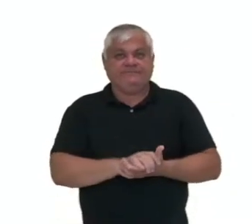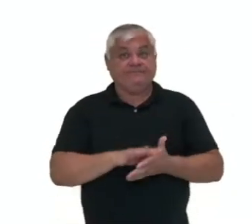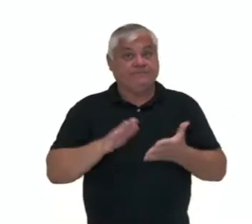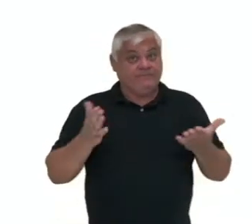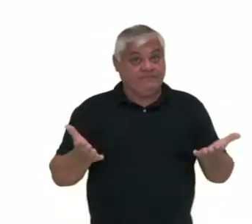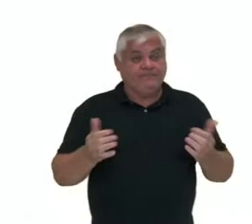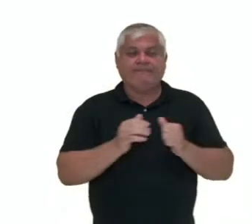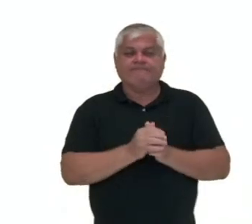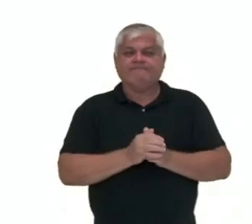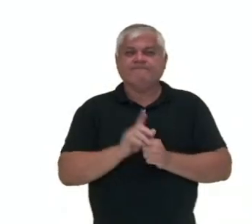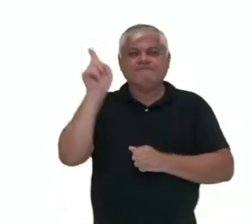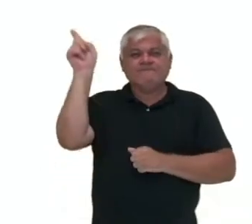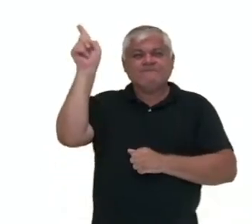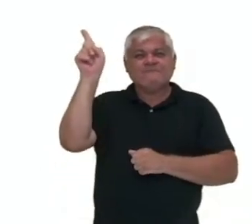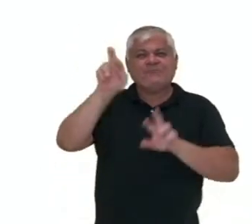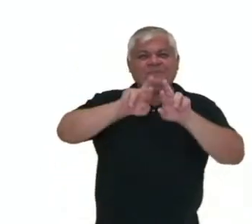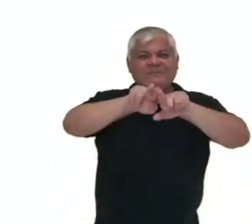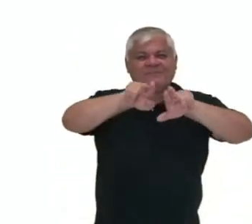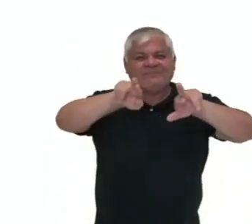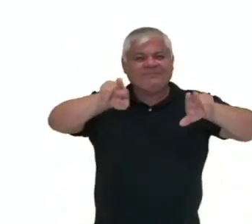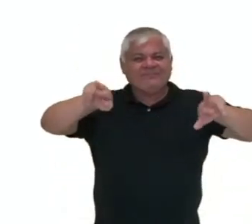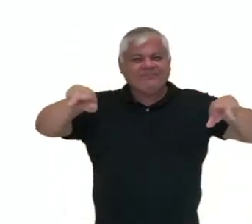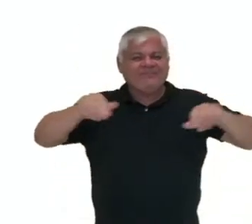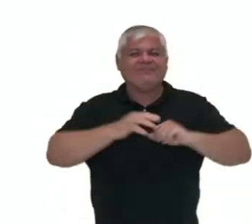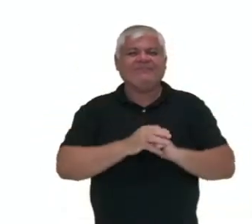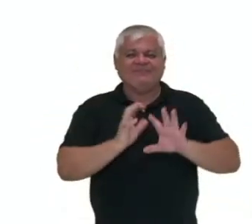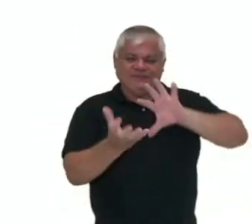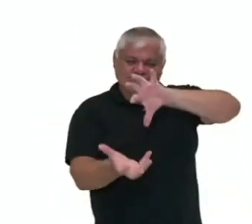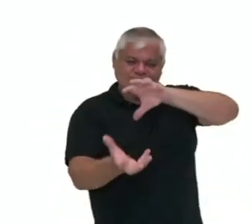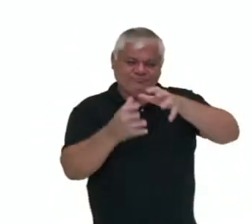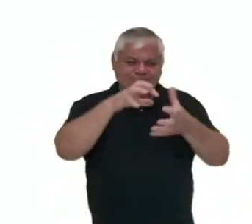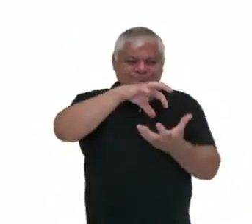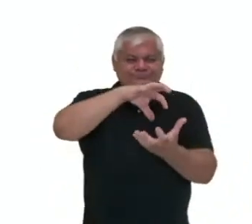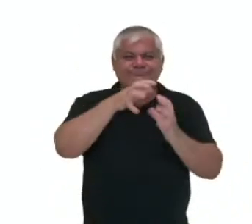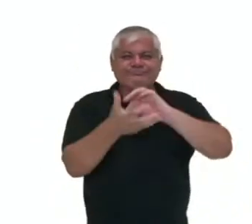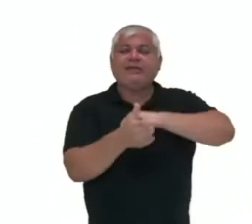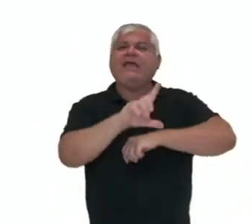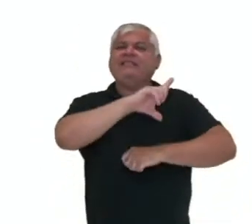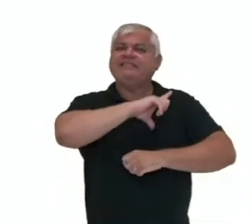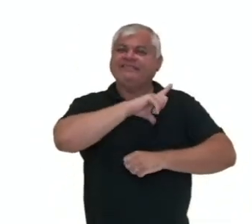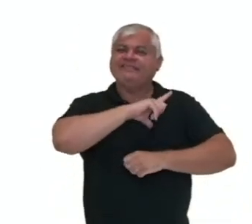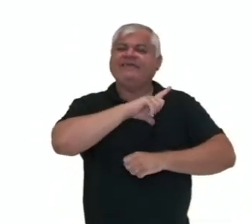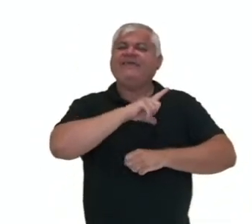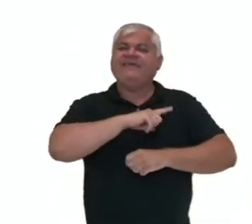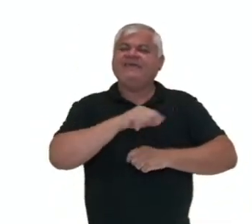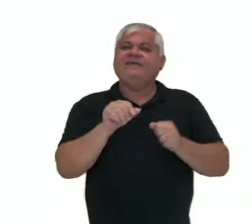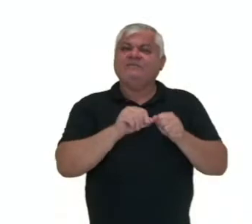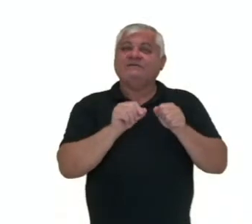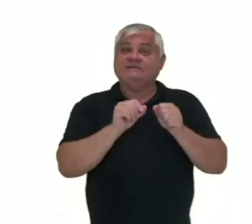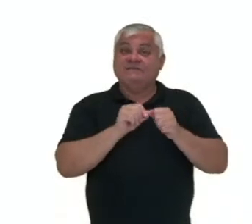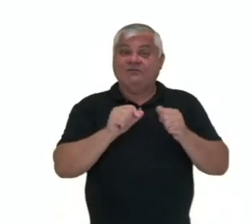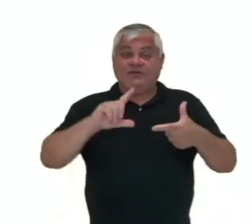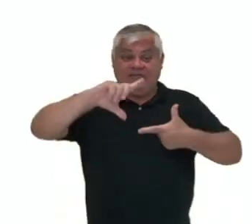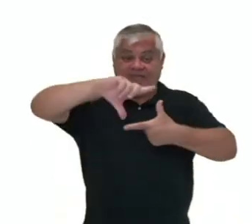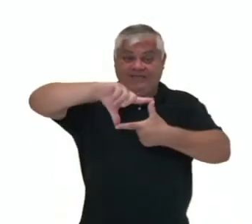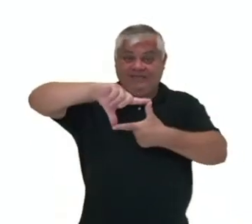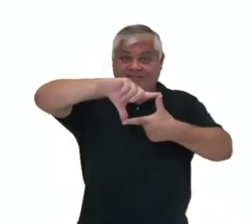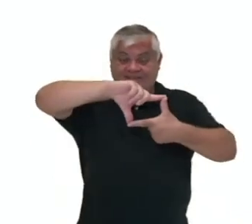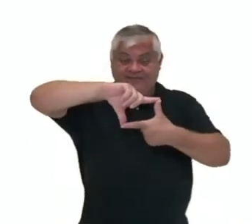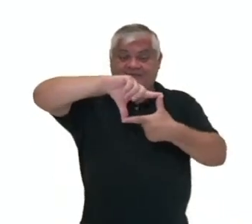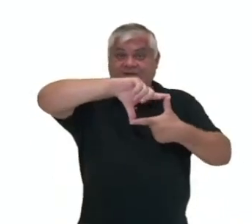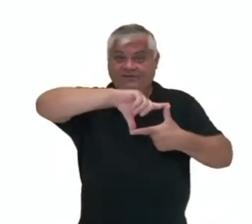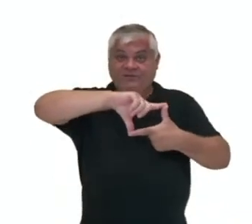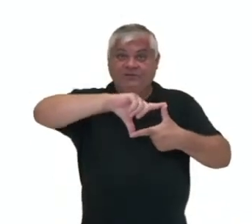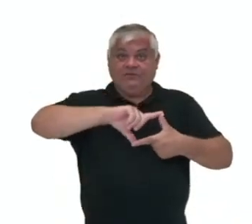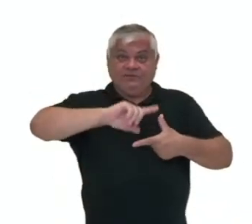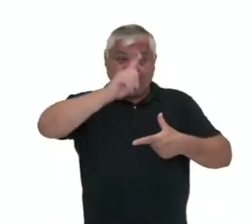ó, os prismas, eles têm essa característica aqui. Eles são sólidos que possuem faces retangulares em suas